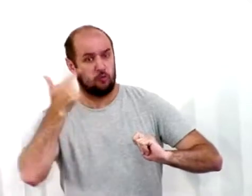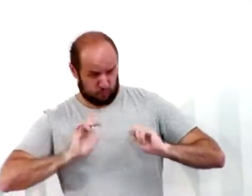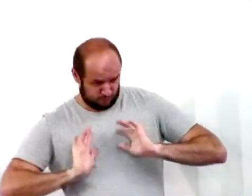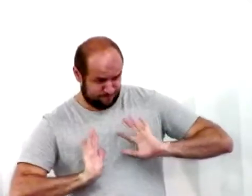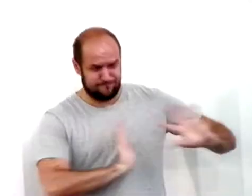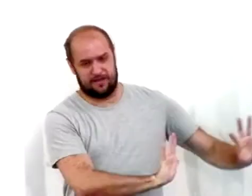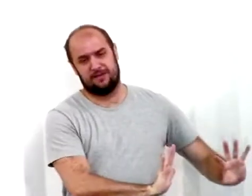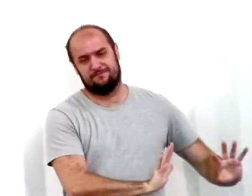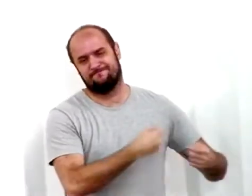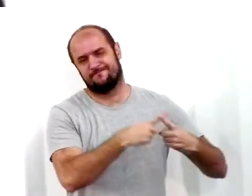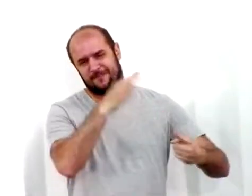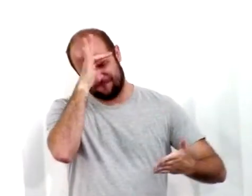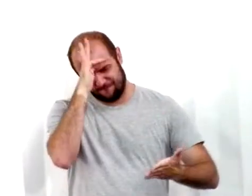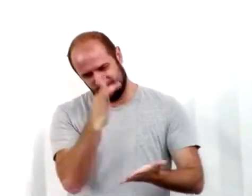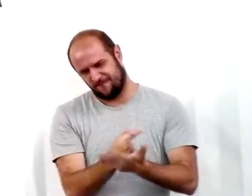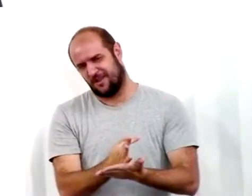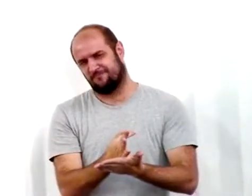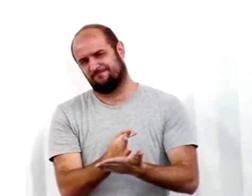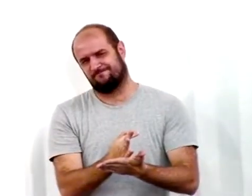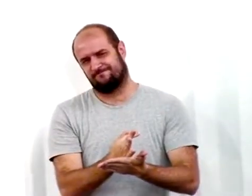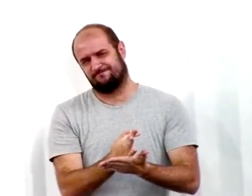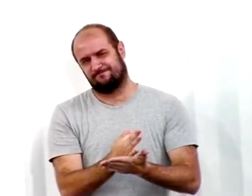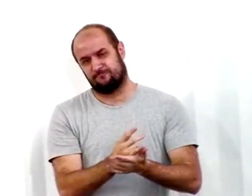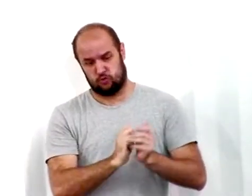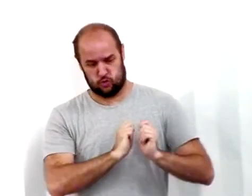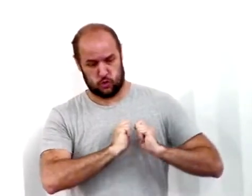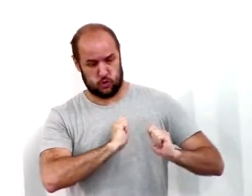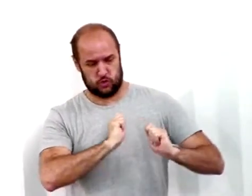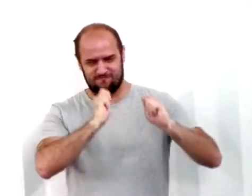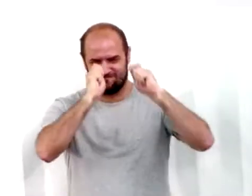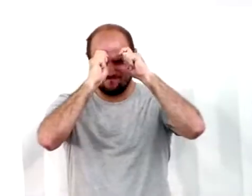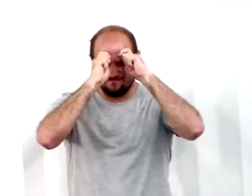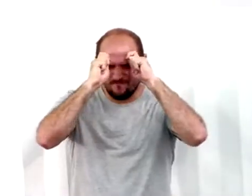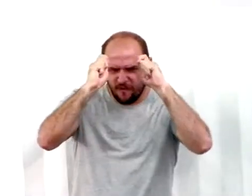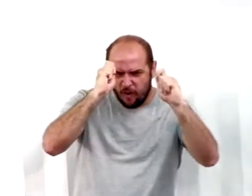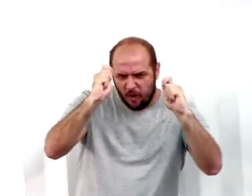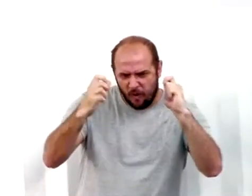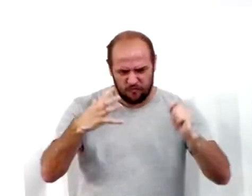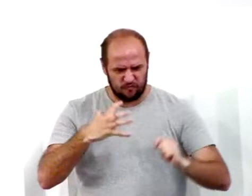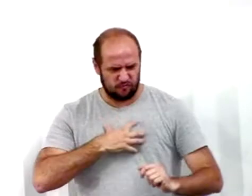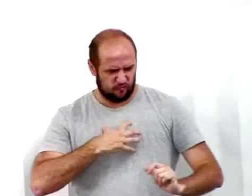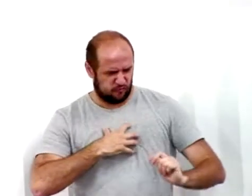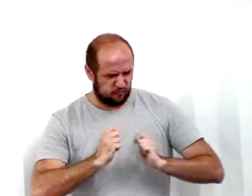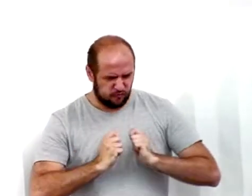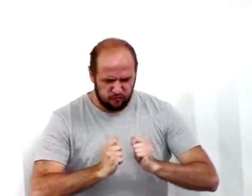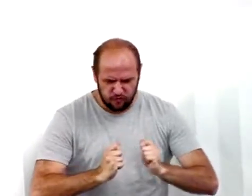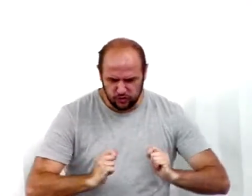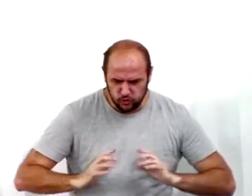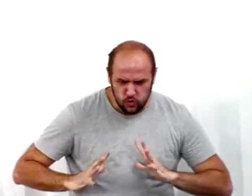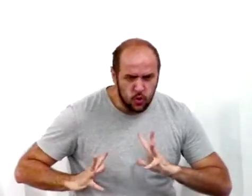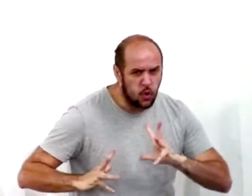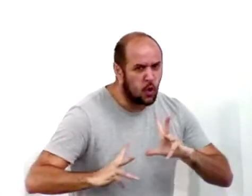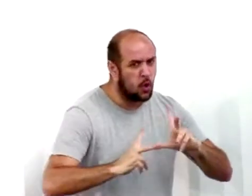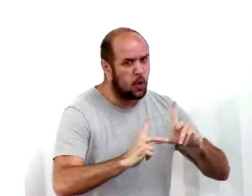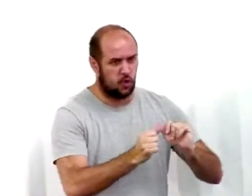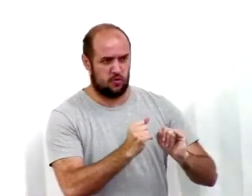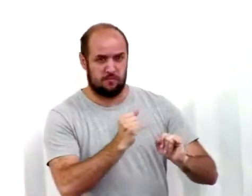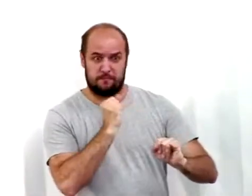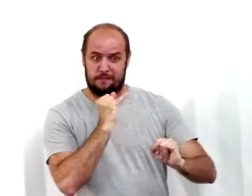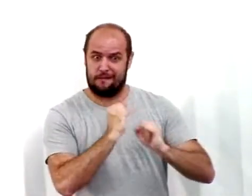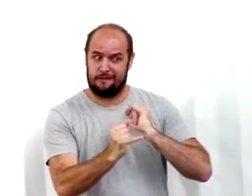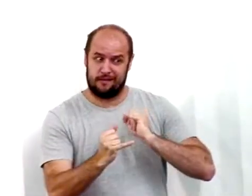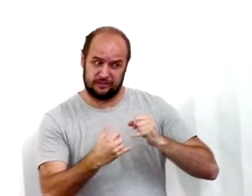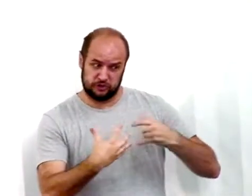coração, eles vão controlar os pensamentos, as afeições, os sentimentos, os desejos, as escolhas,